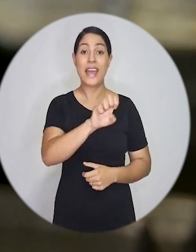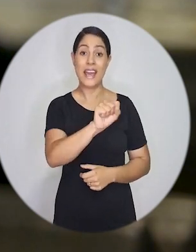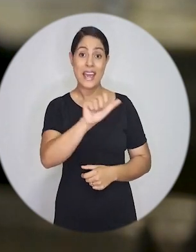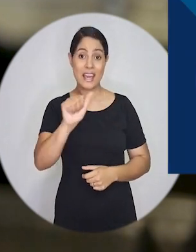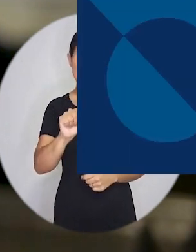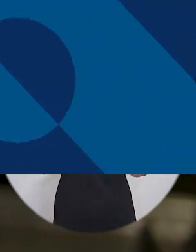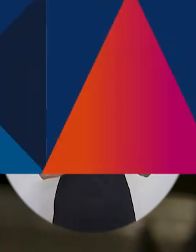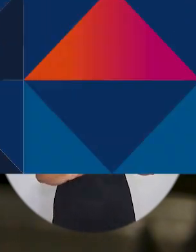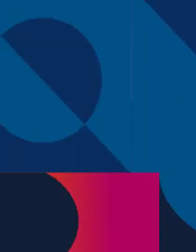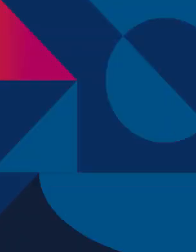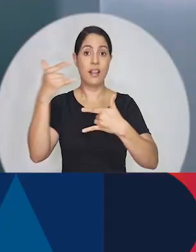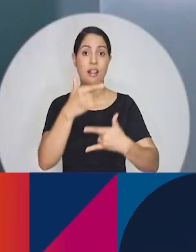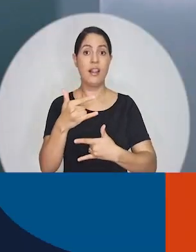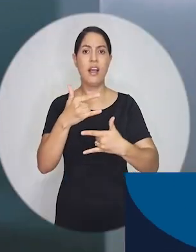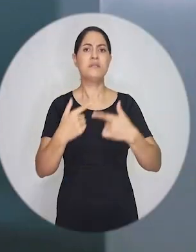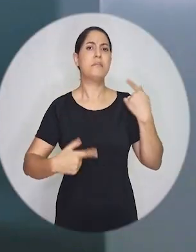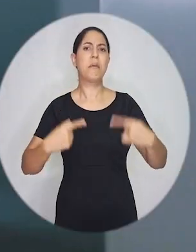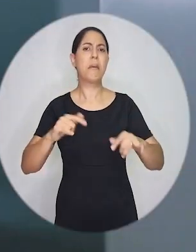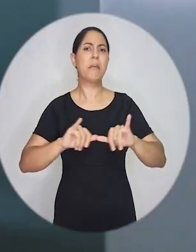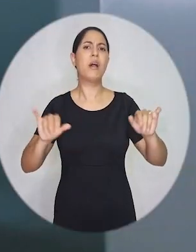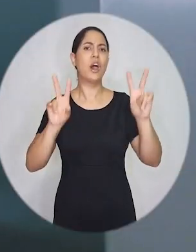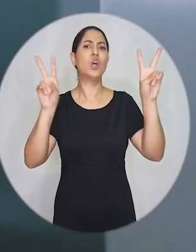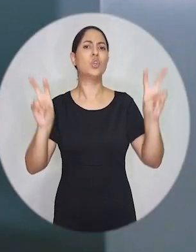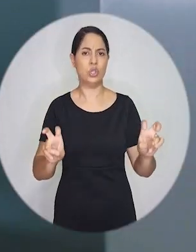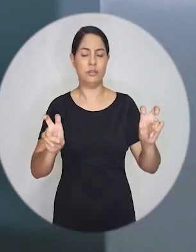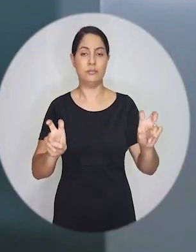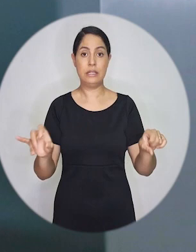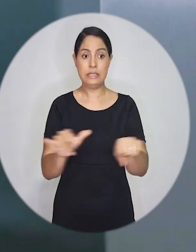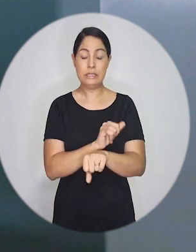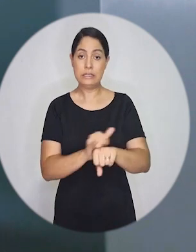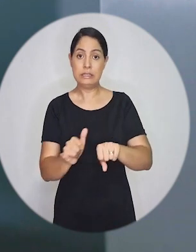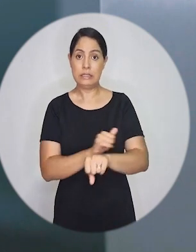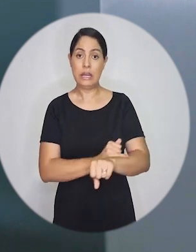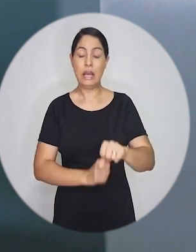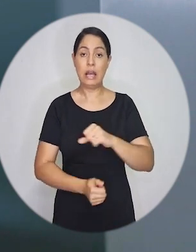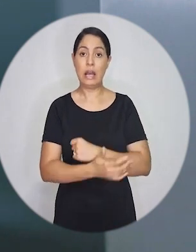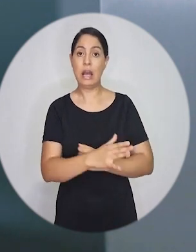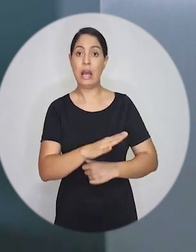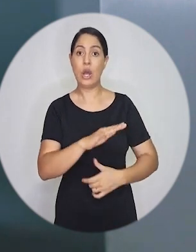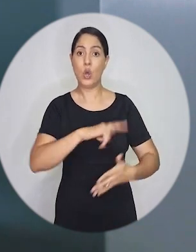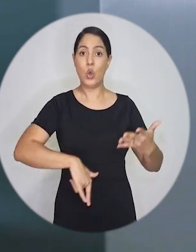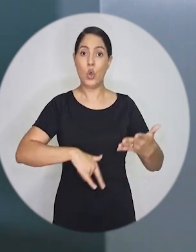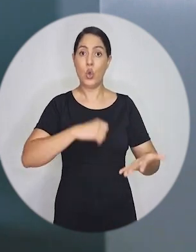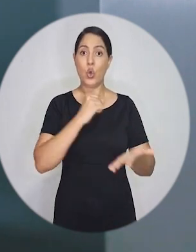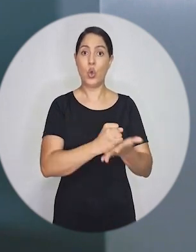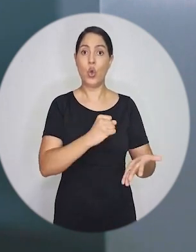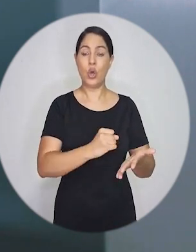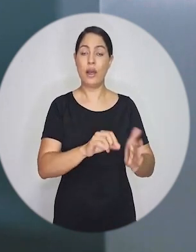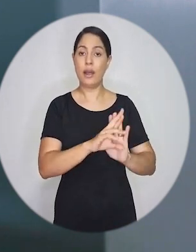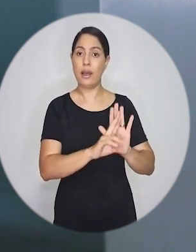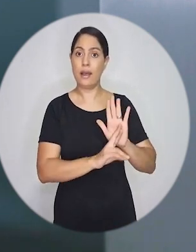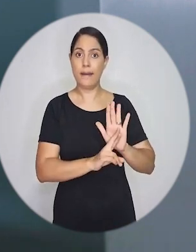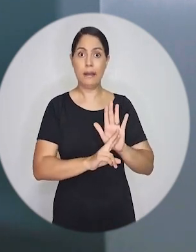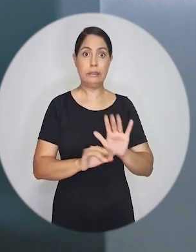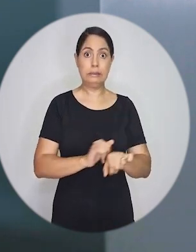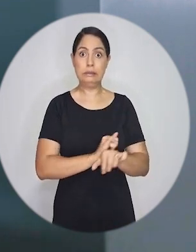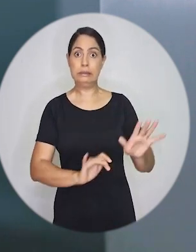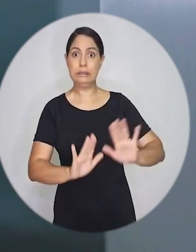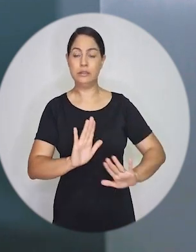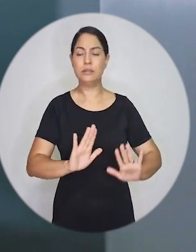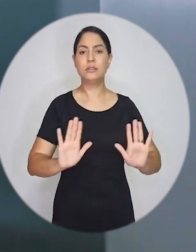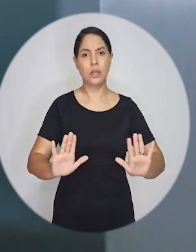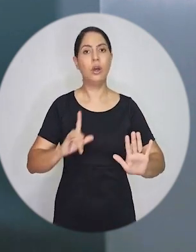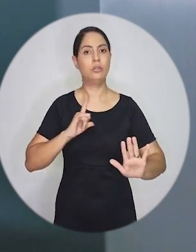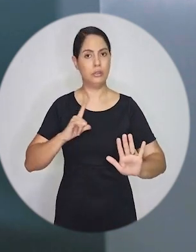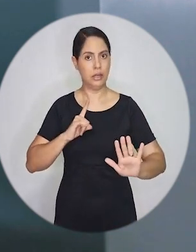também nesse particular. A ESA Nacional promoveu em uma live o debate voltado às armadilhas ao redigir contratos e